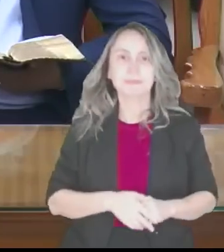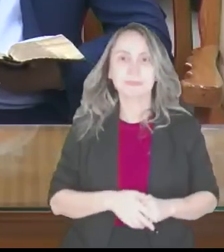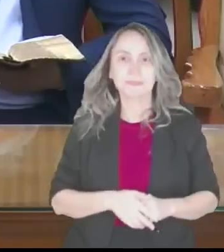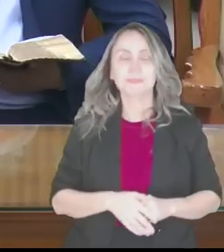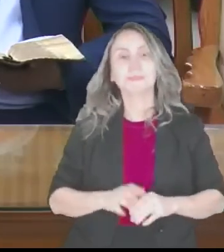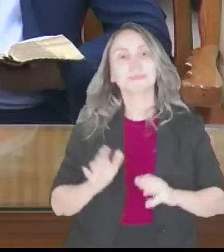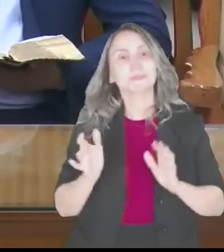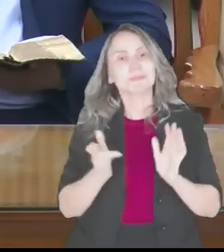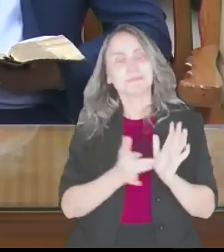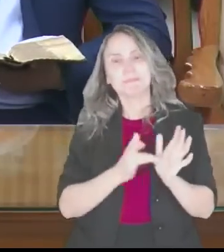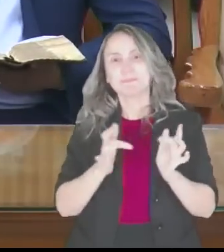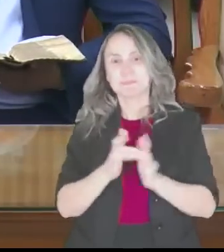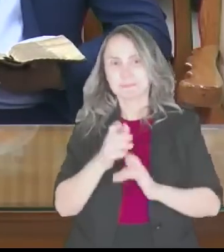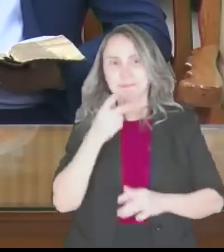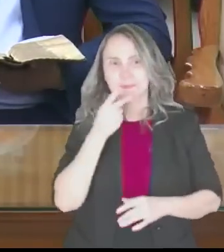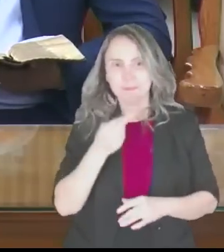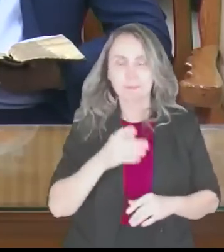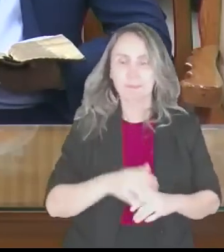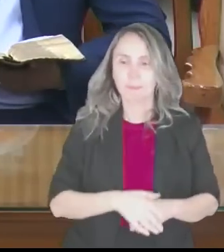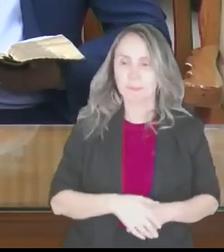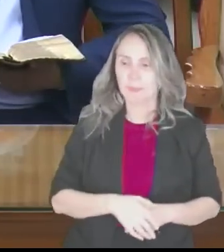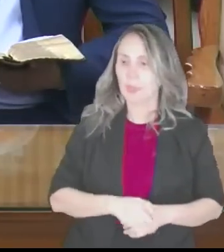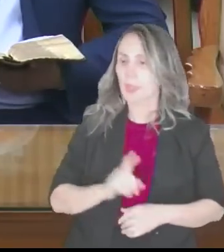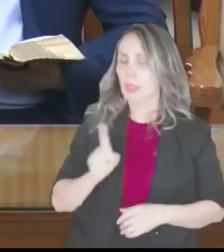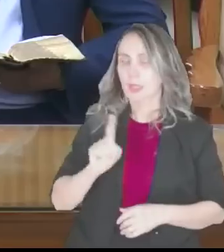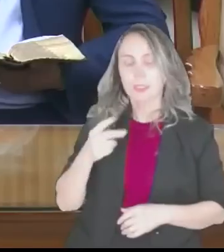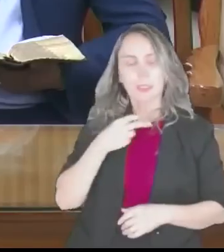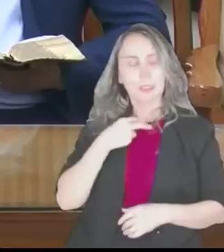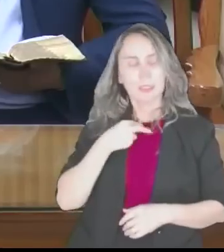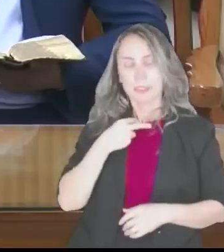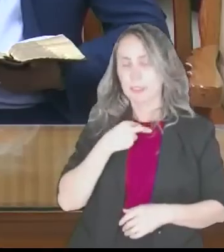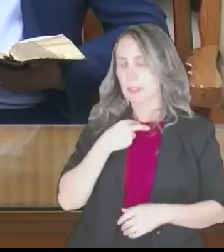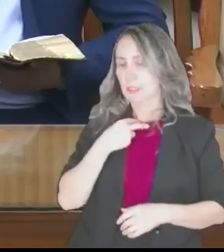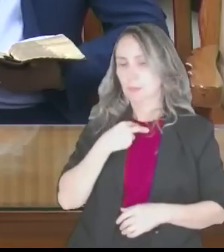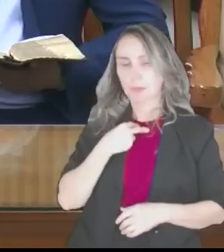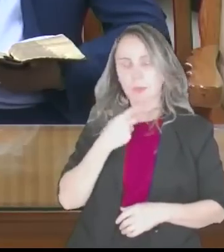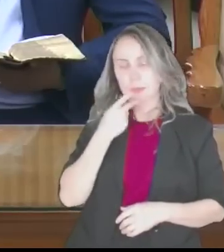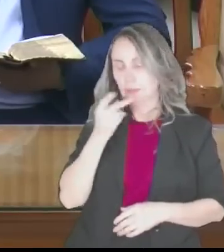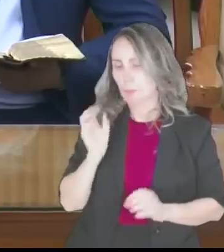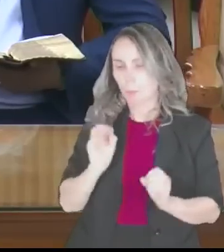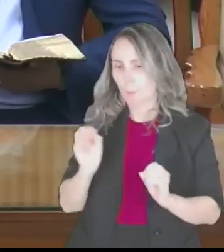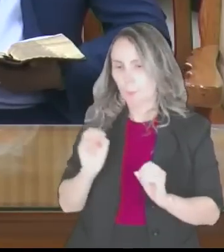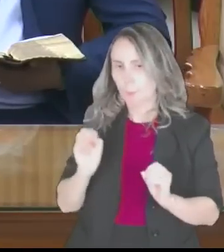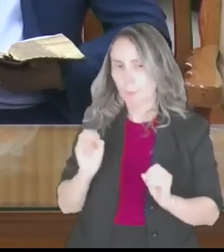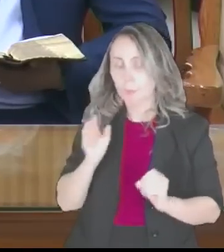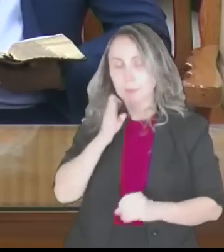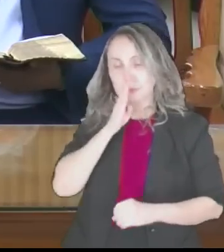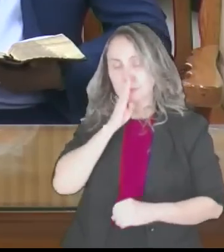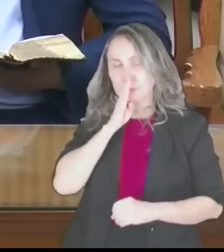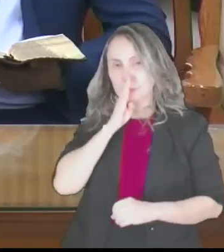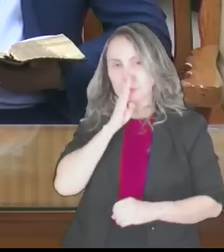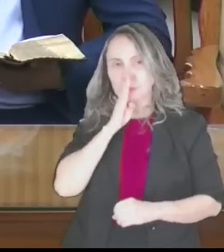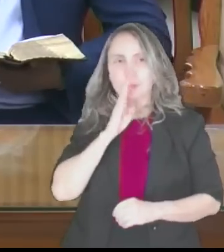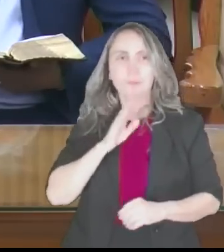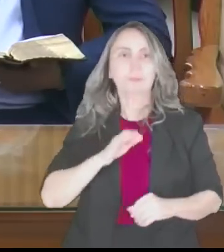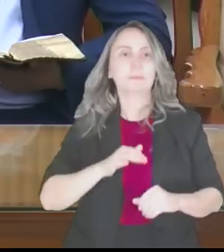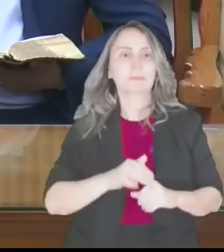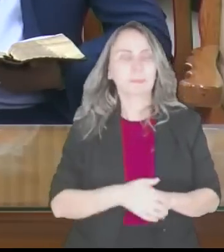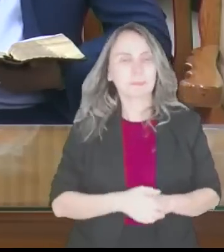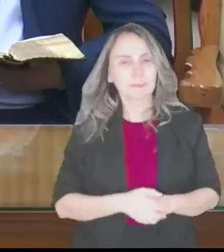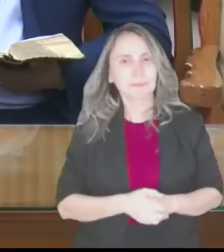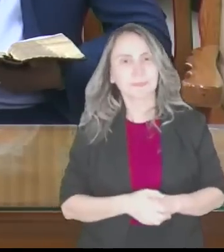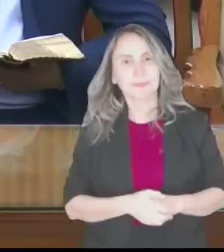conte a ninguém. Ele só autorizou contar depois que ele ressuscitou. Ele disse: vós sereis